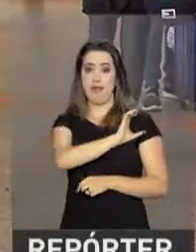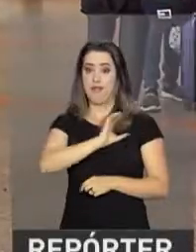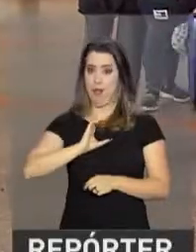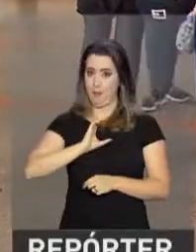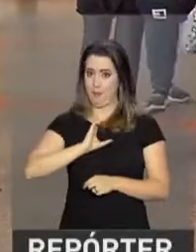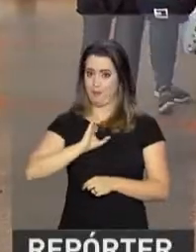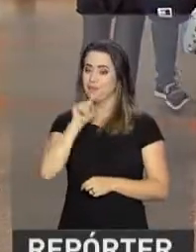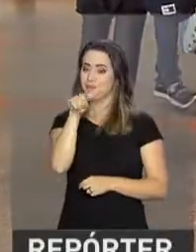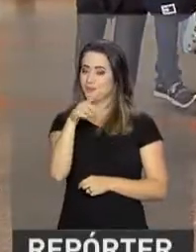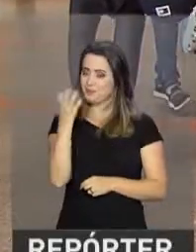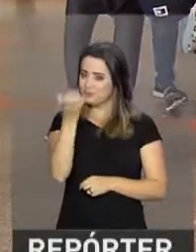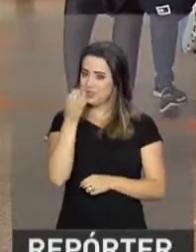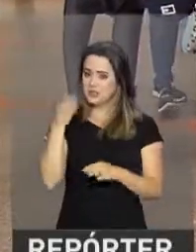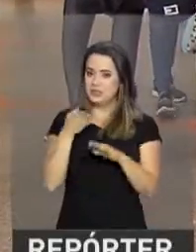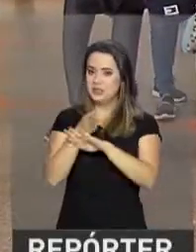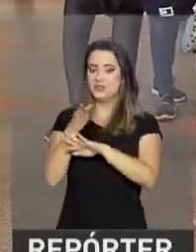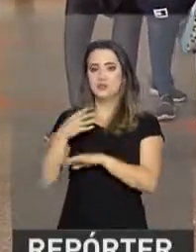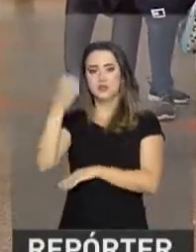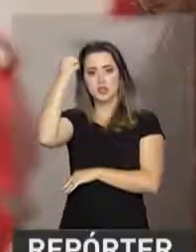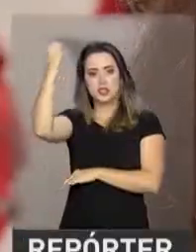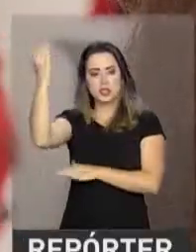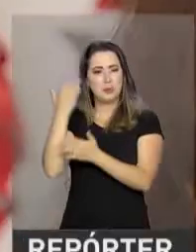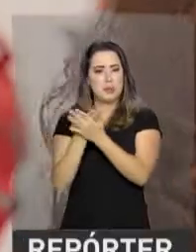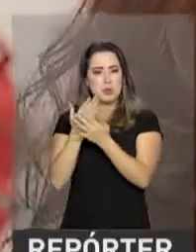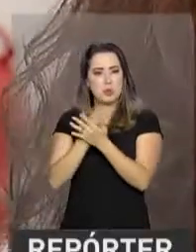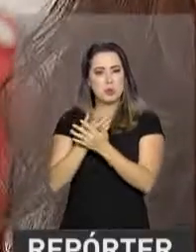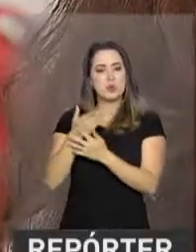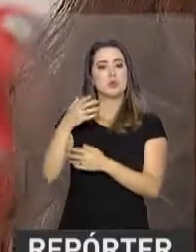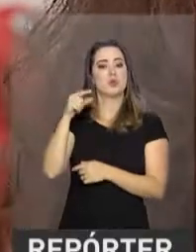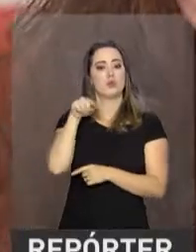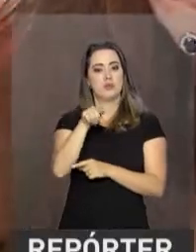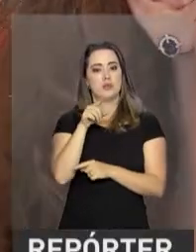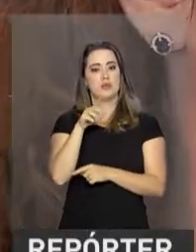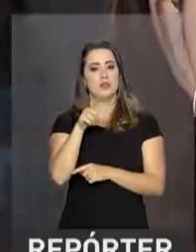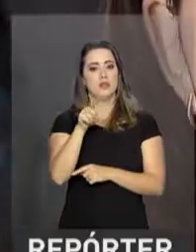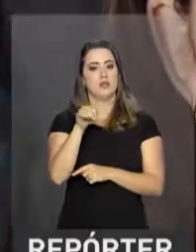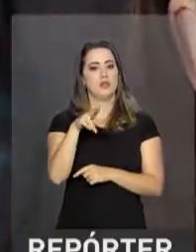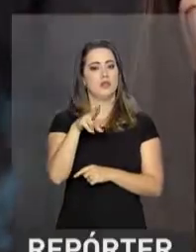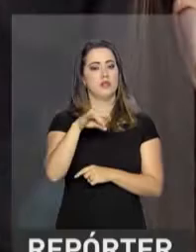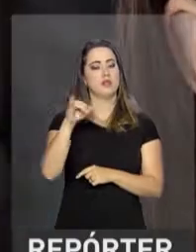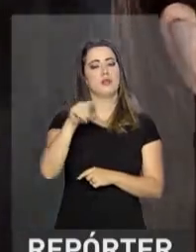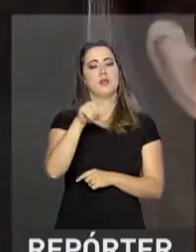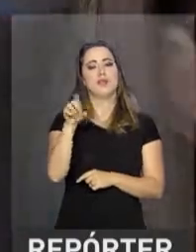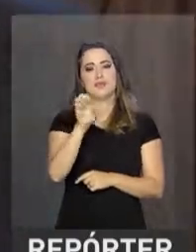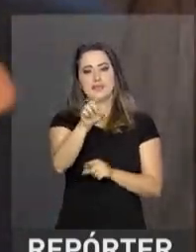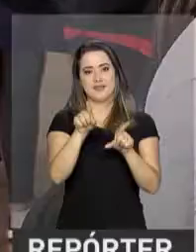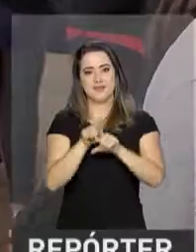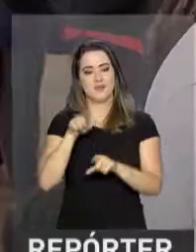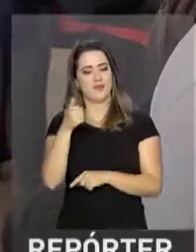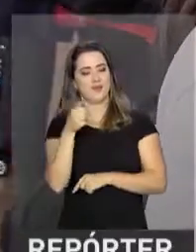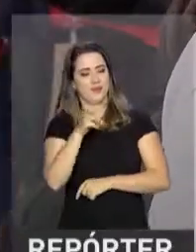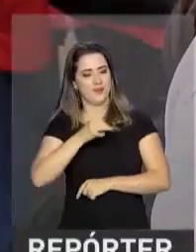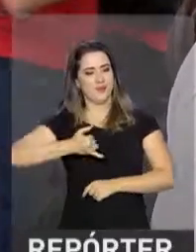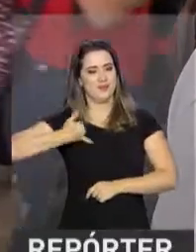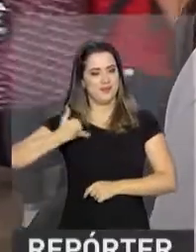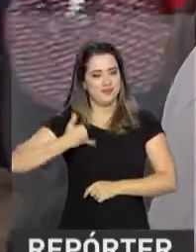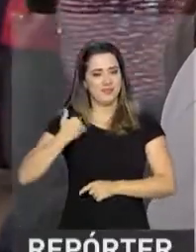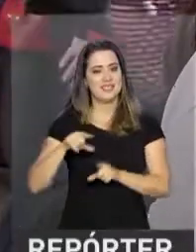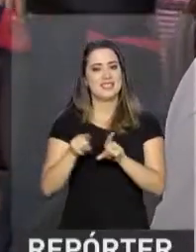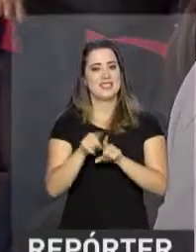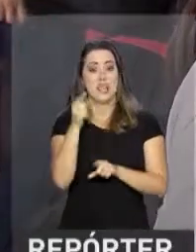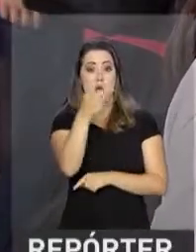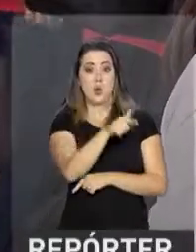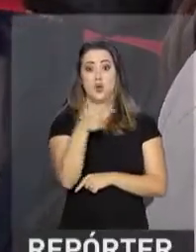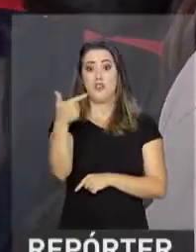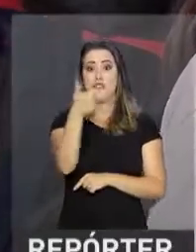aproveitar o período para fazer intercâmbio aloísio de 15 anos e ela está e 16 vão ficar 22